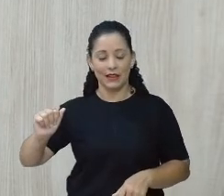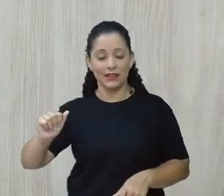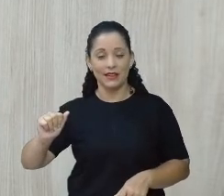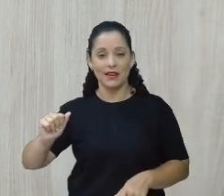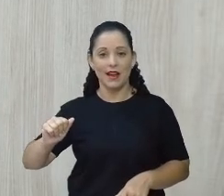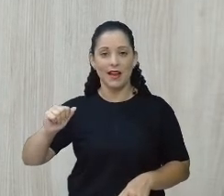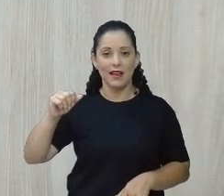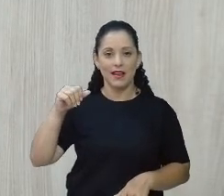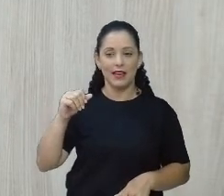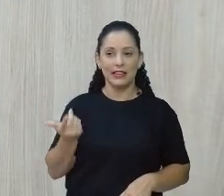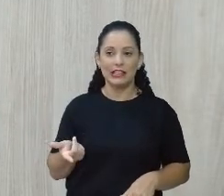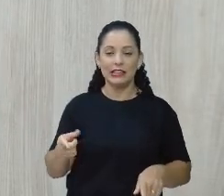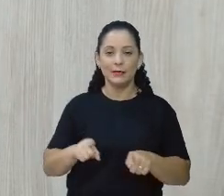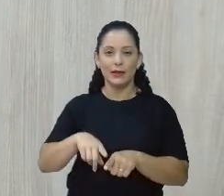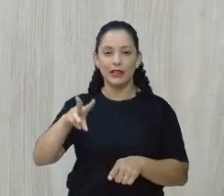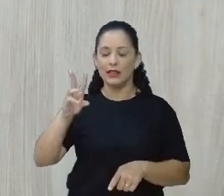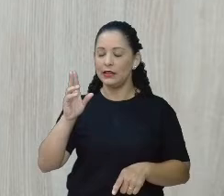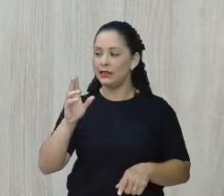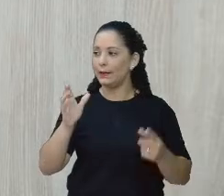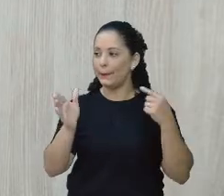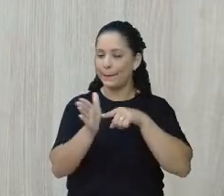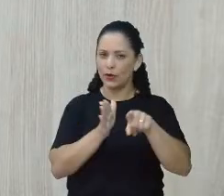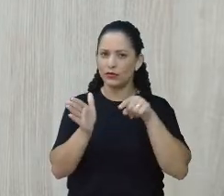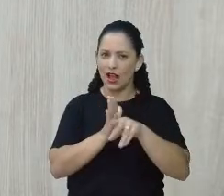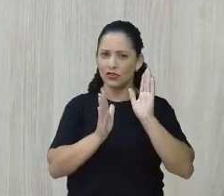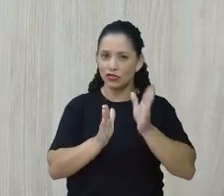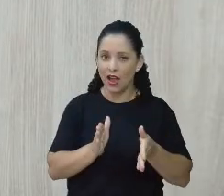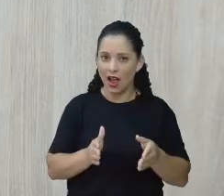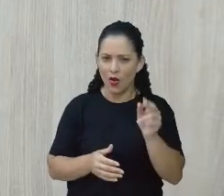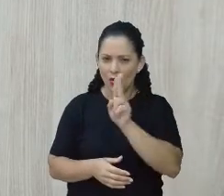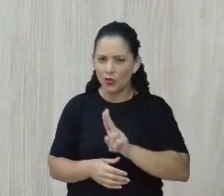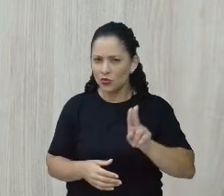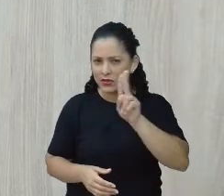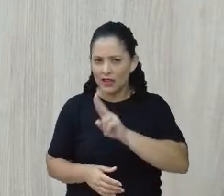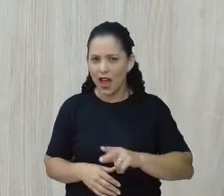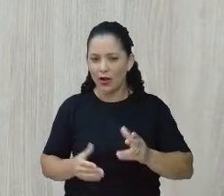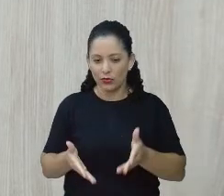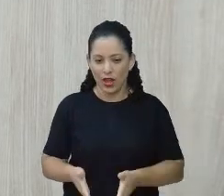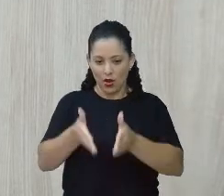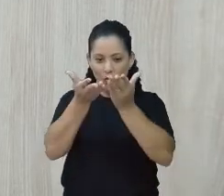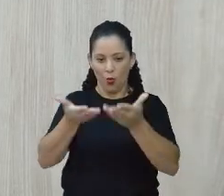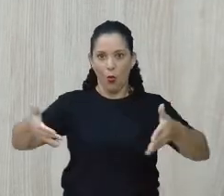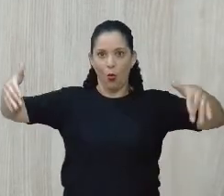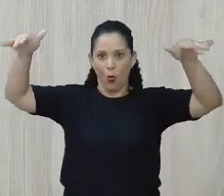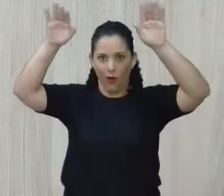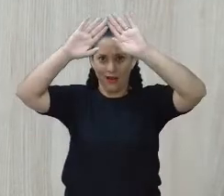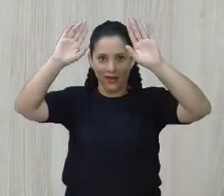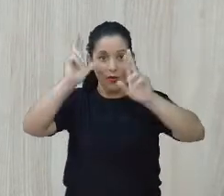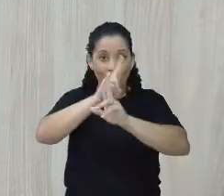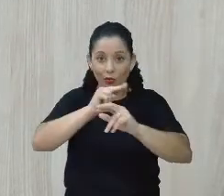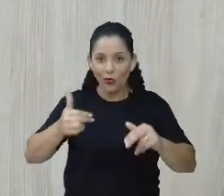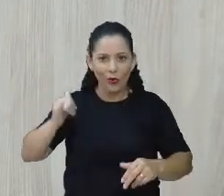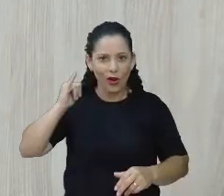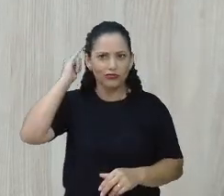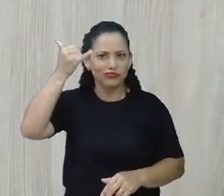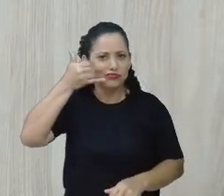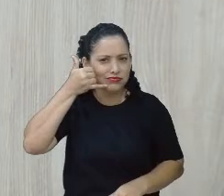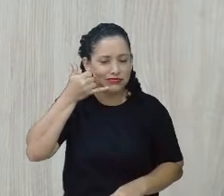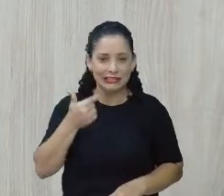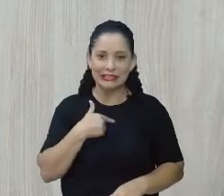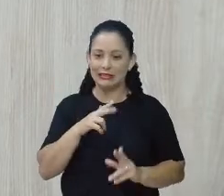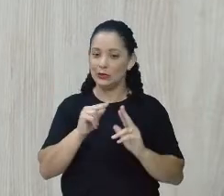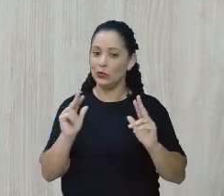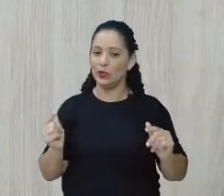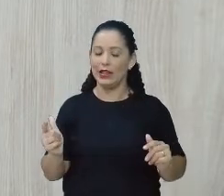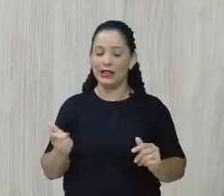Nadir Colasso, e eu ainda perguntei se eles já usaram orelhão, visto que são jovens. E eles disseram que não. E aí eu tive que me expor, né?